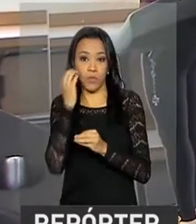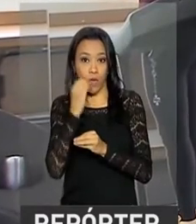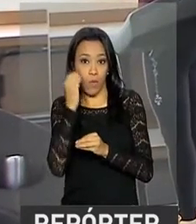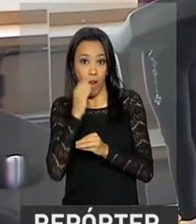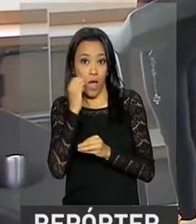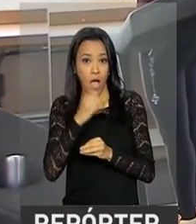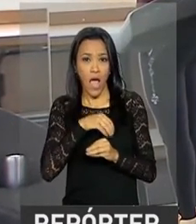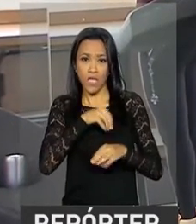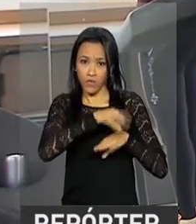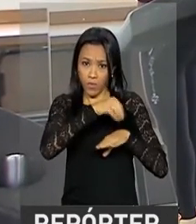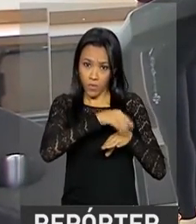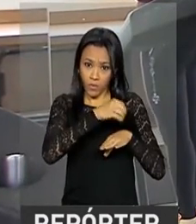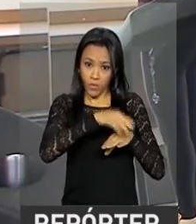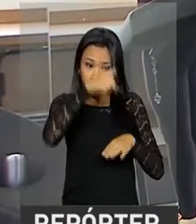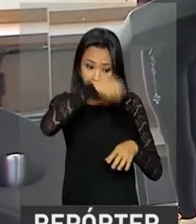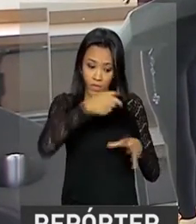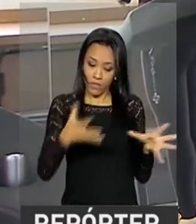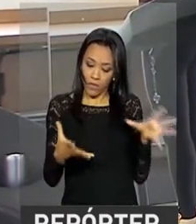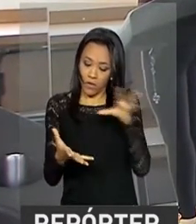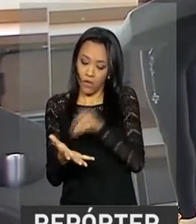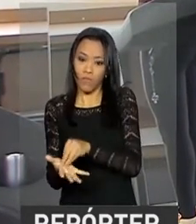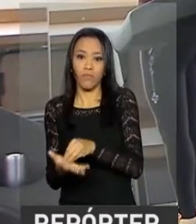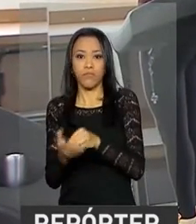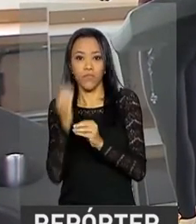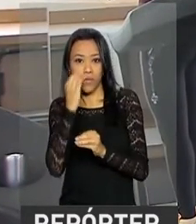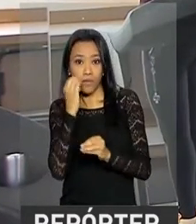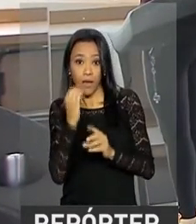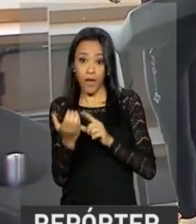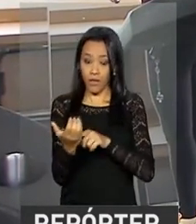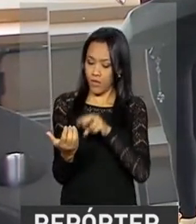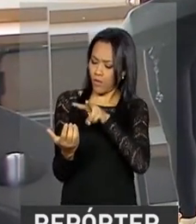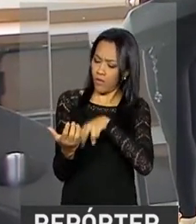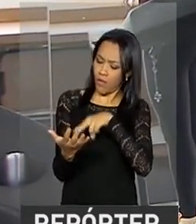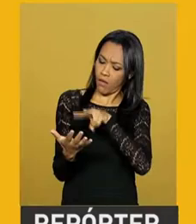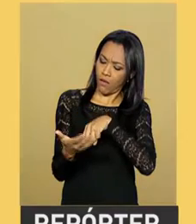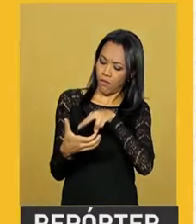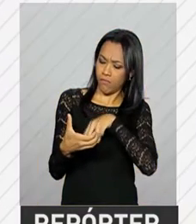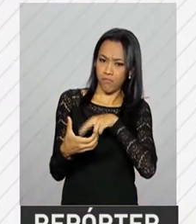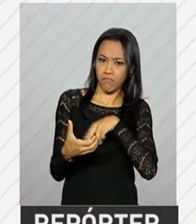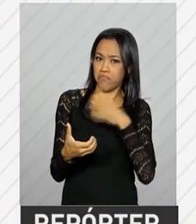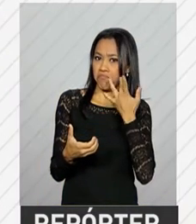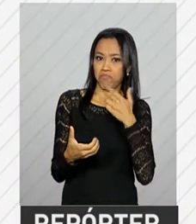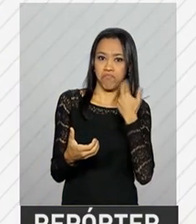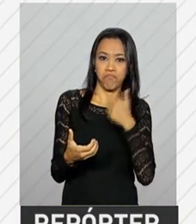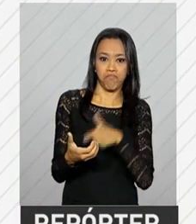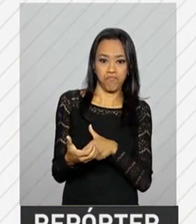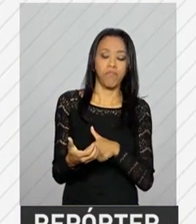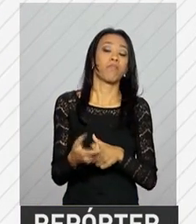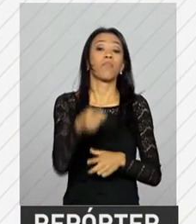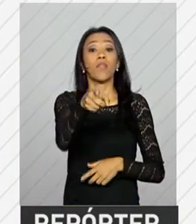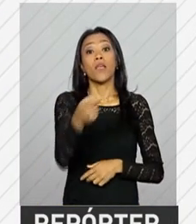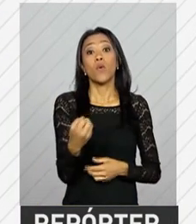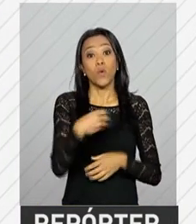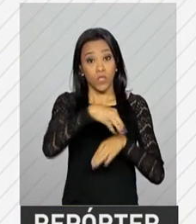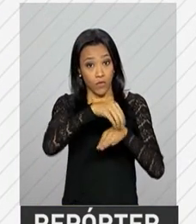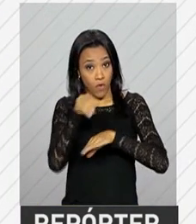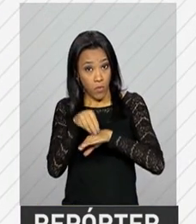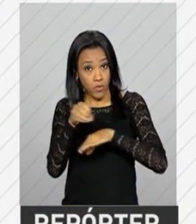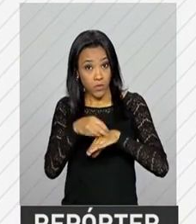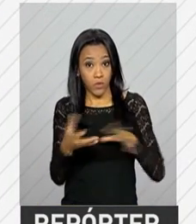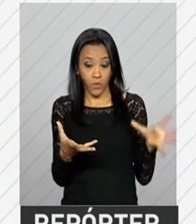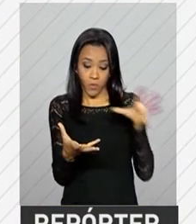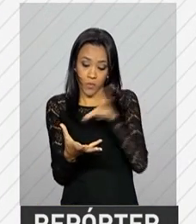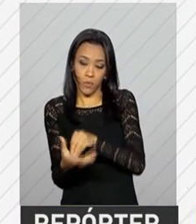registradas aqui vêm pra cá e eu posso usar como eu quiser com as informações recebidas e processadas o